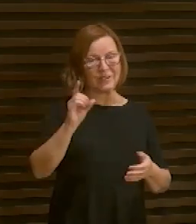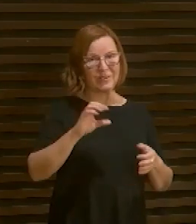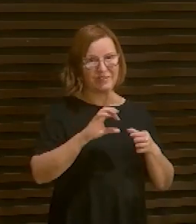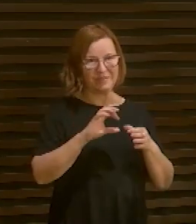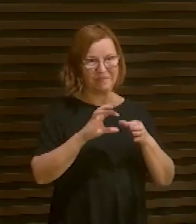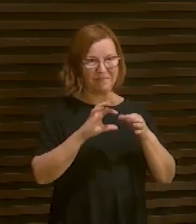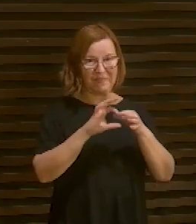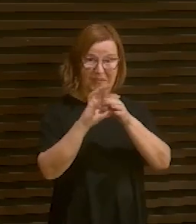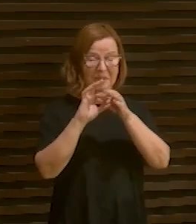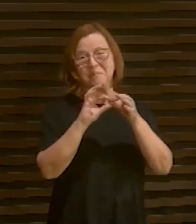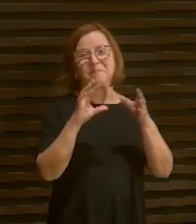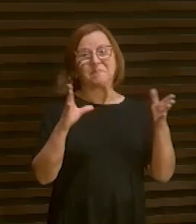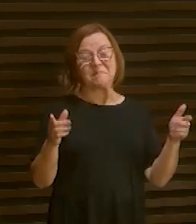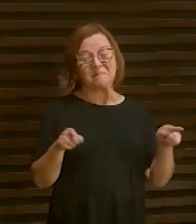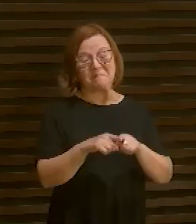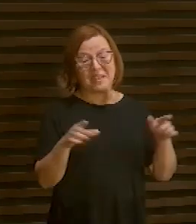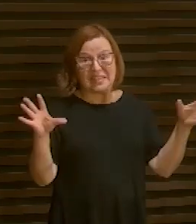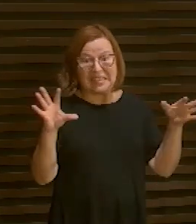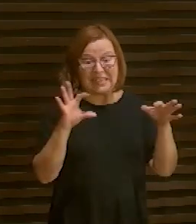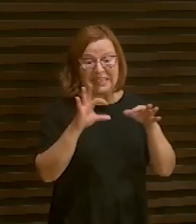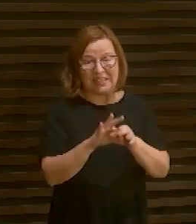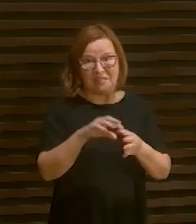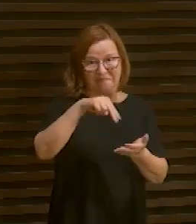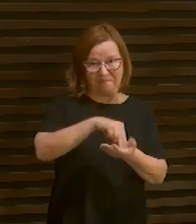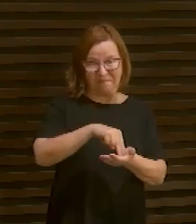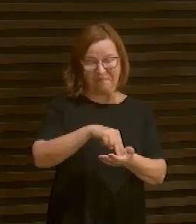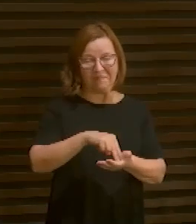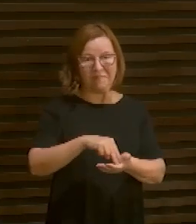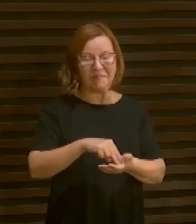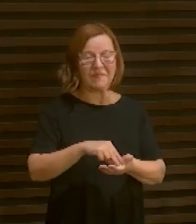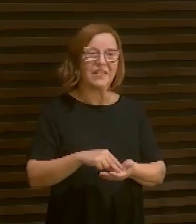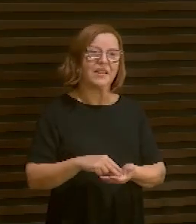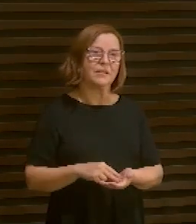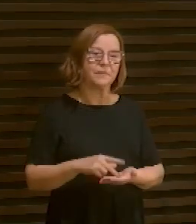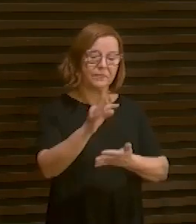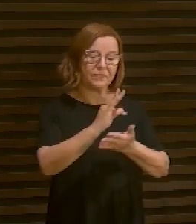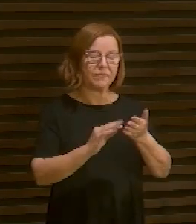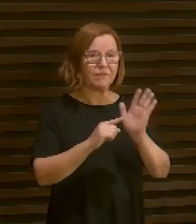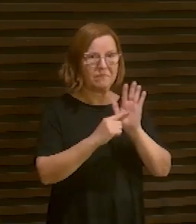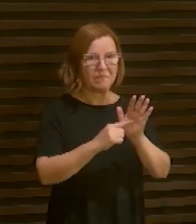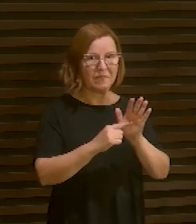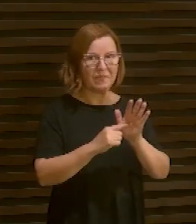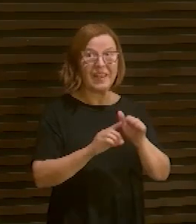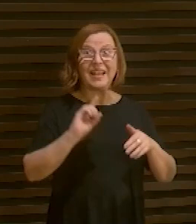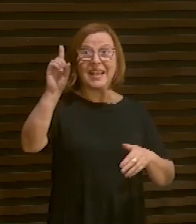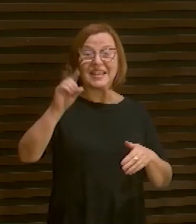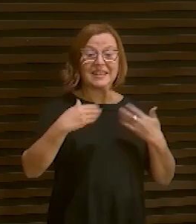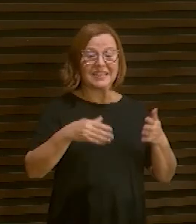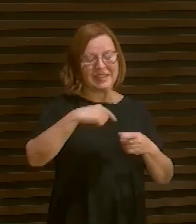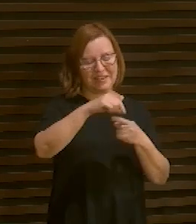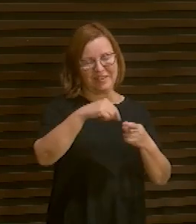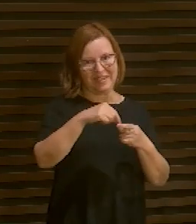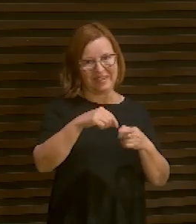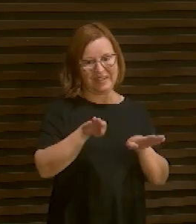de união. O texto é muito claro, pois tanto que santifica, como os